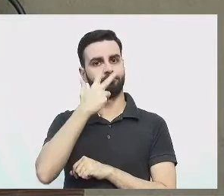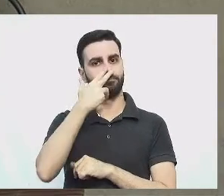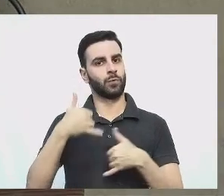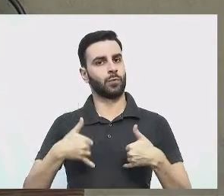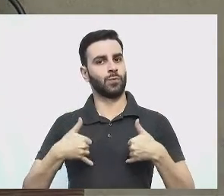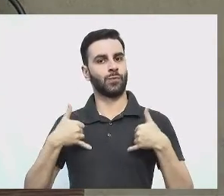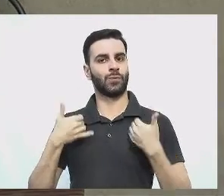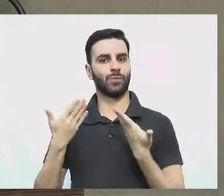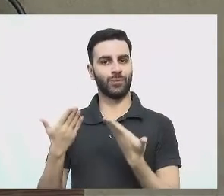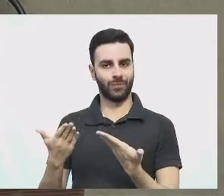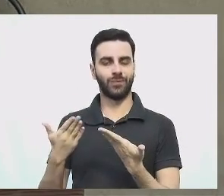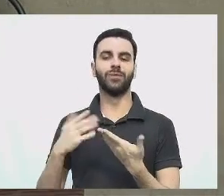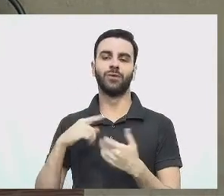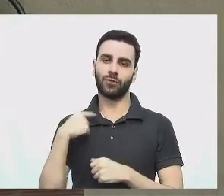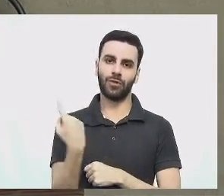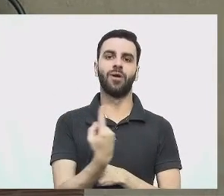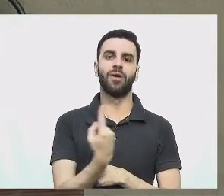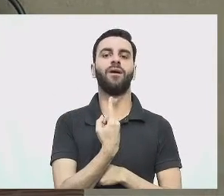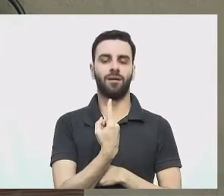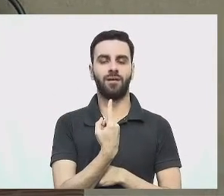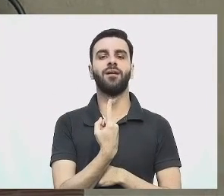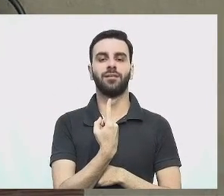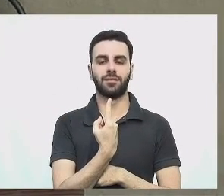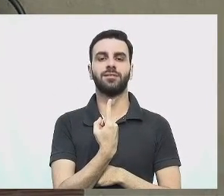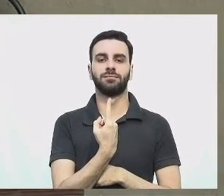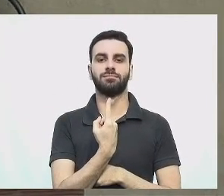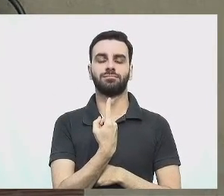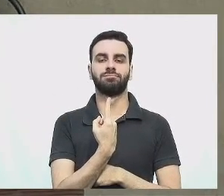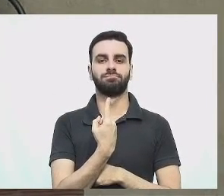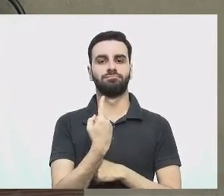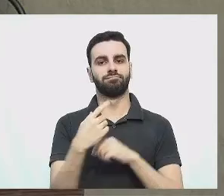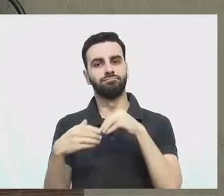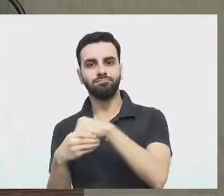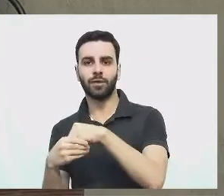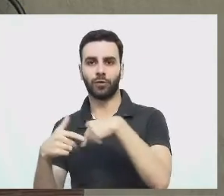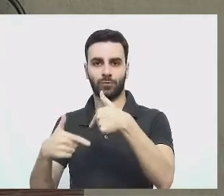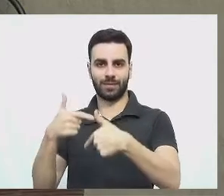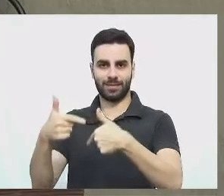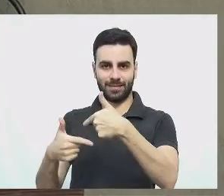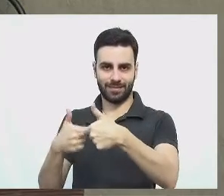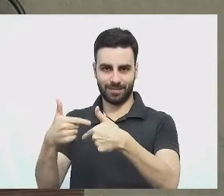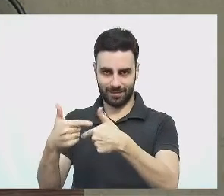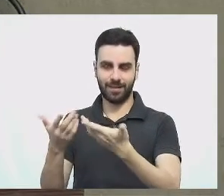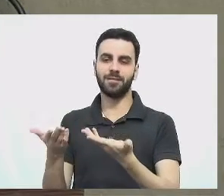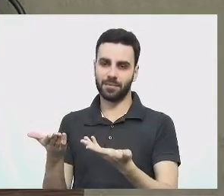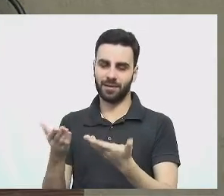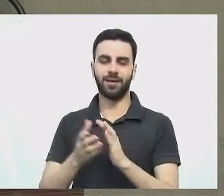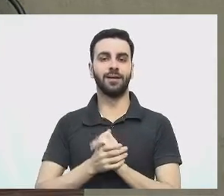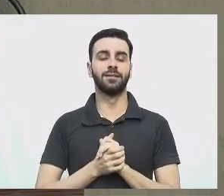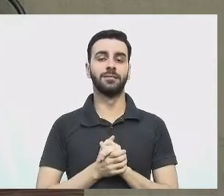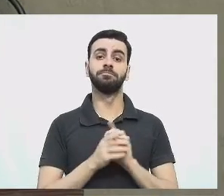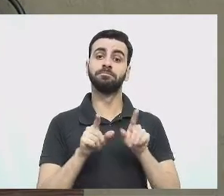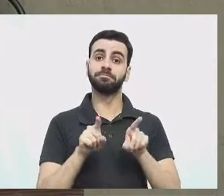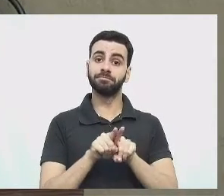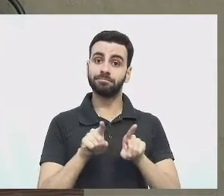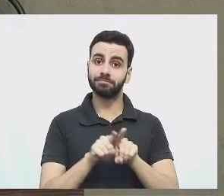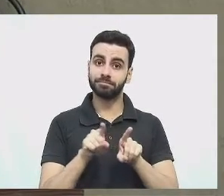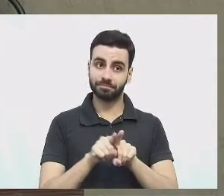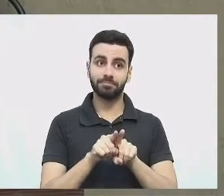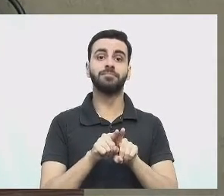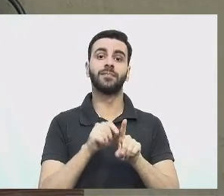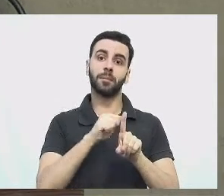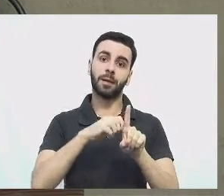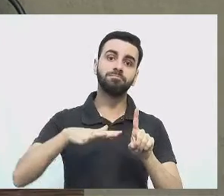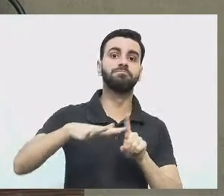orgulho para nós que estamos lá trabalhando para aquela instituição e para todos